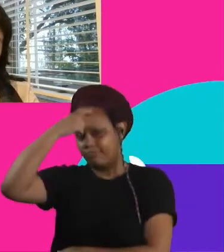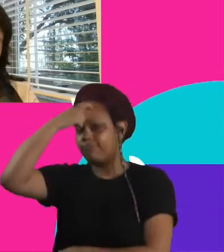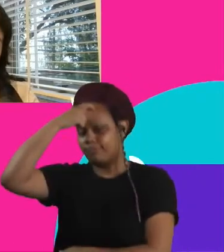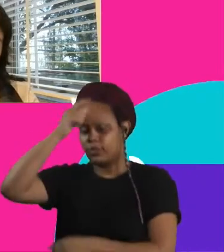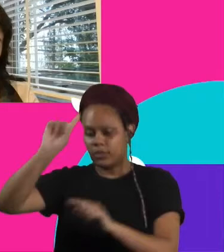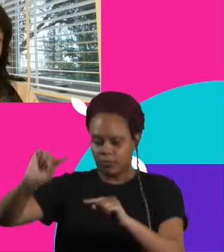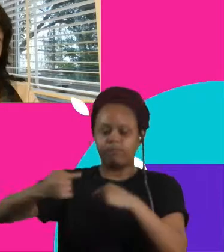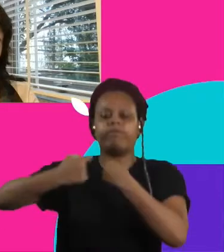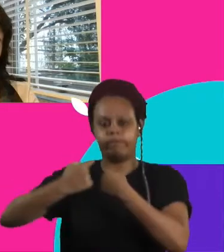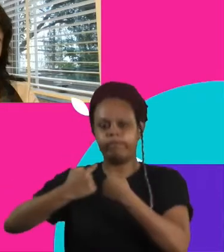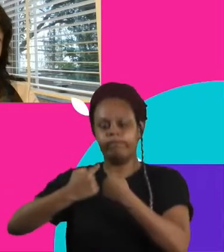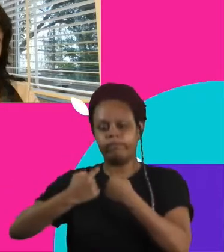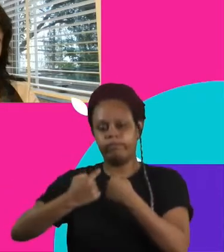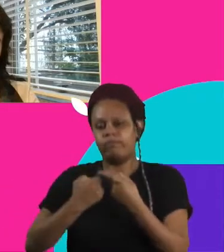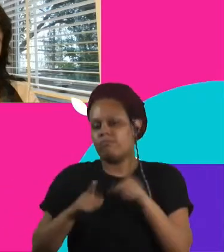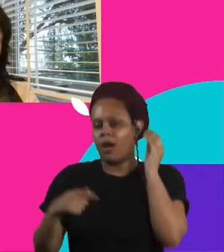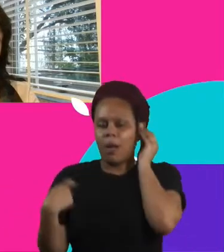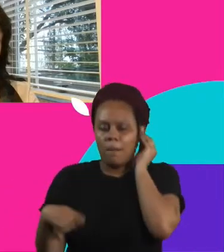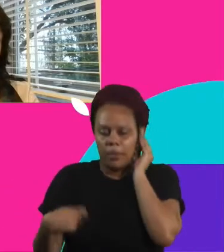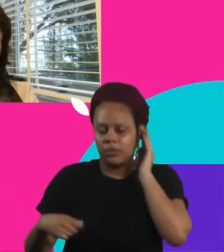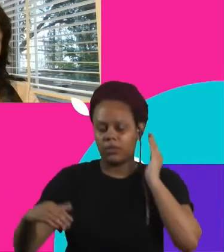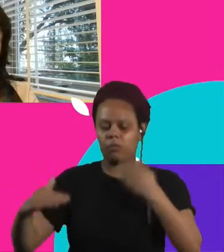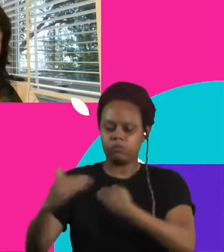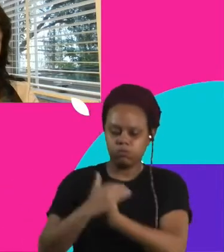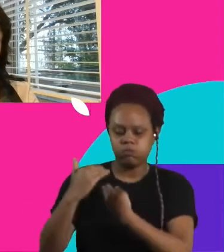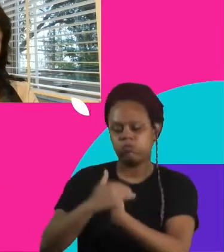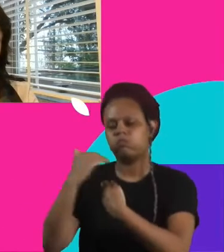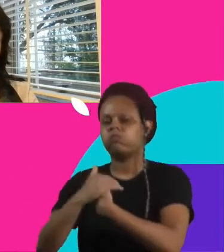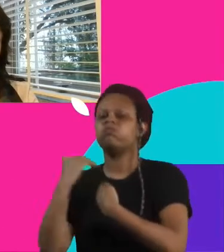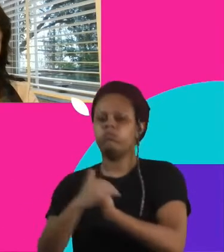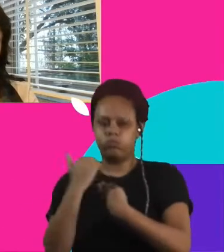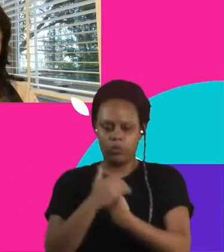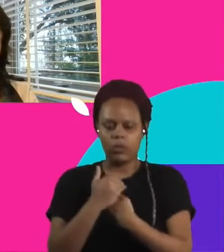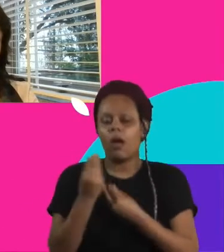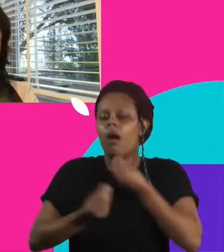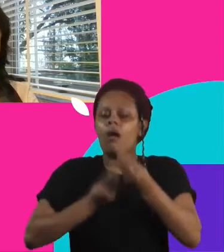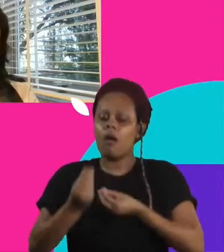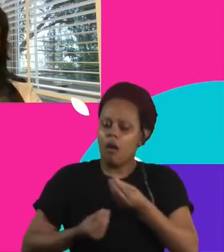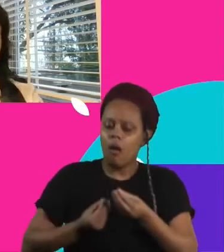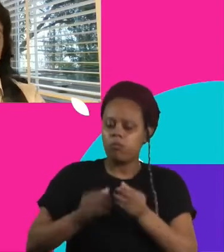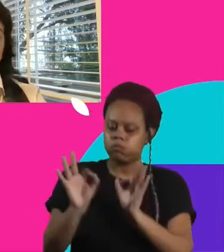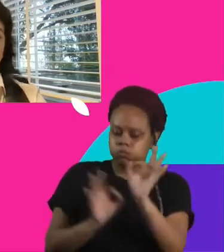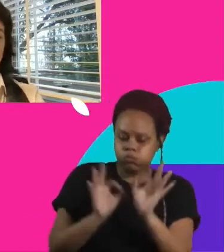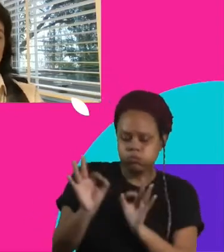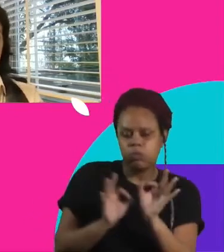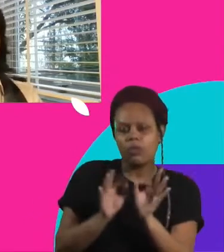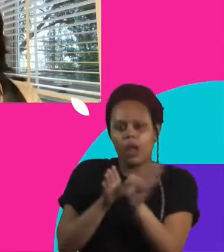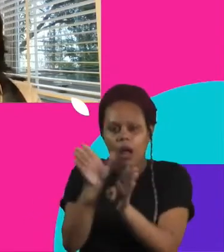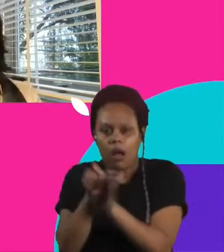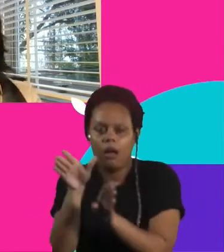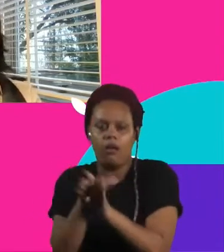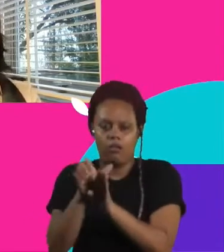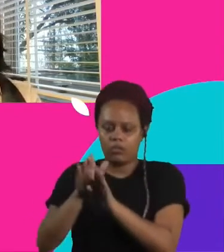desafio, mas ainda precisam de muita orientação sobre como preparar essa nova geração que vive num mundo